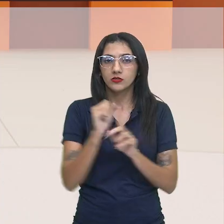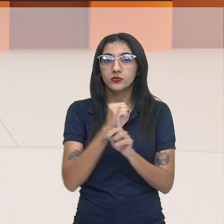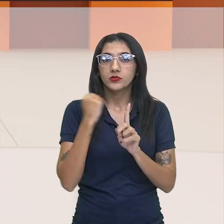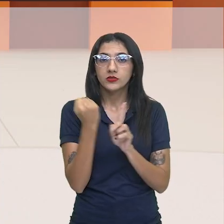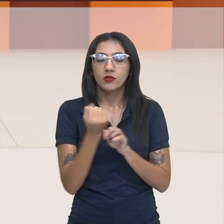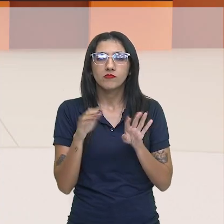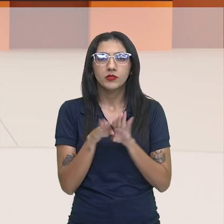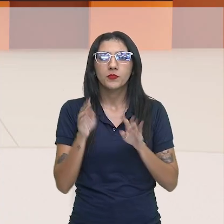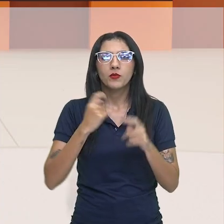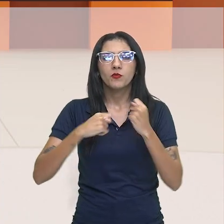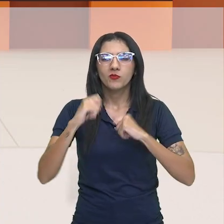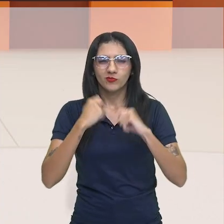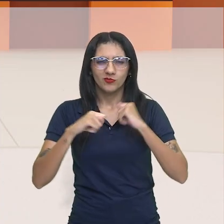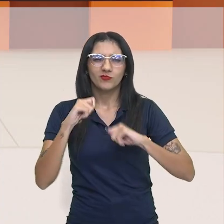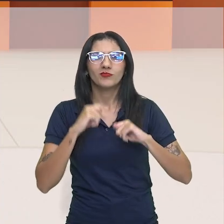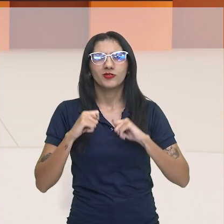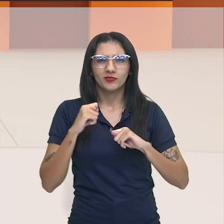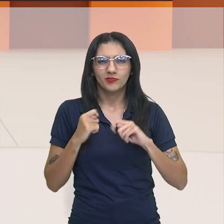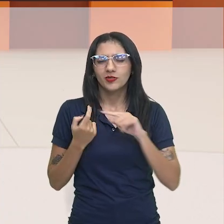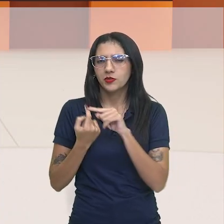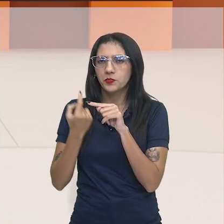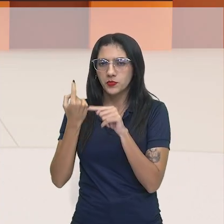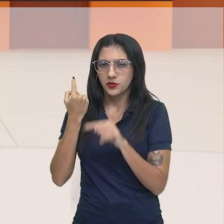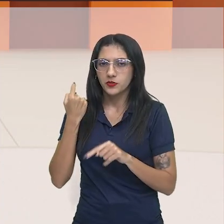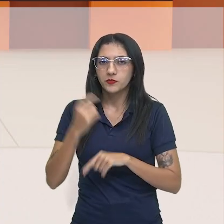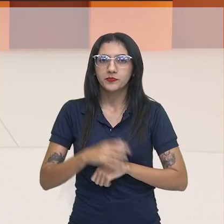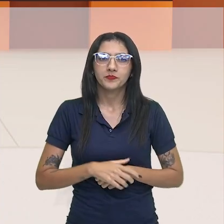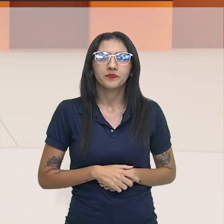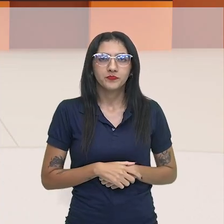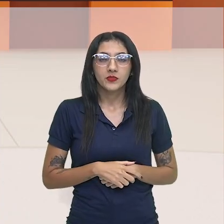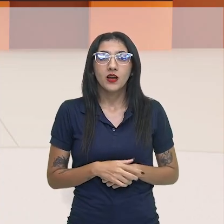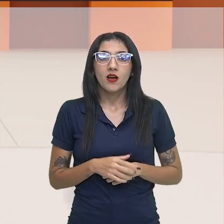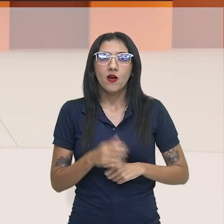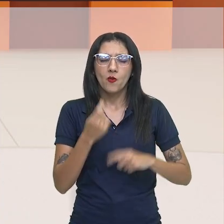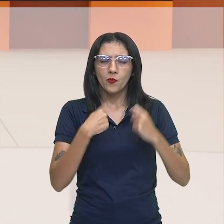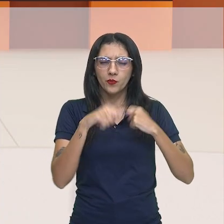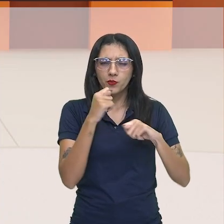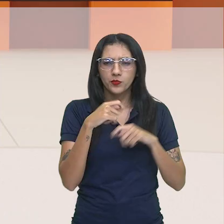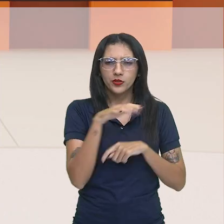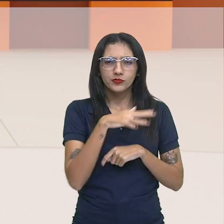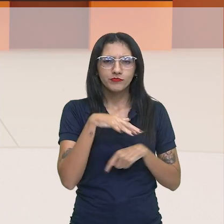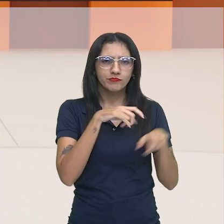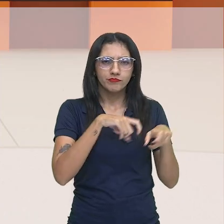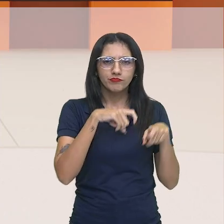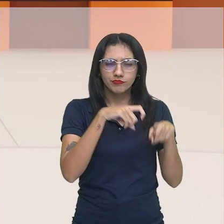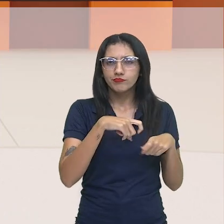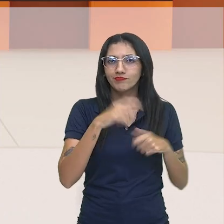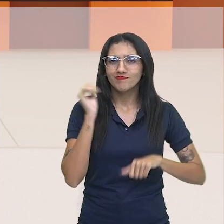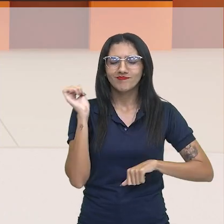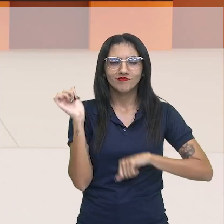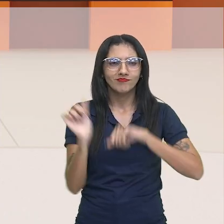econômicas vigentes à época, né? A economia agrária deu lugar a uma realidade cada vez